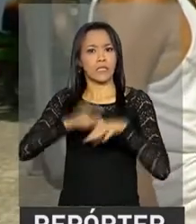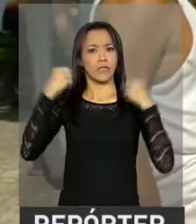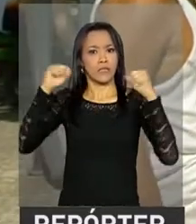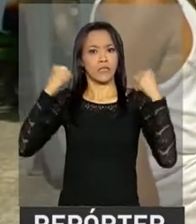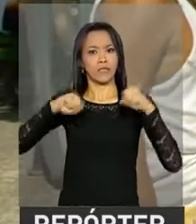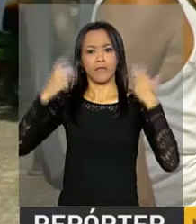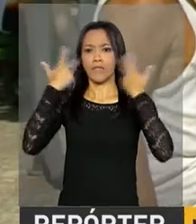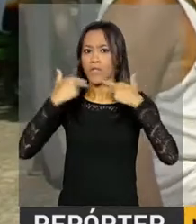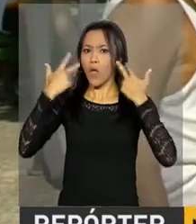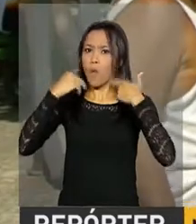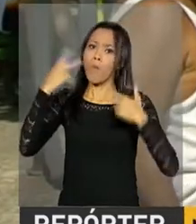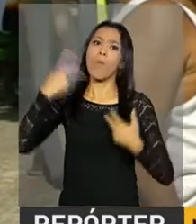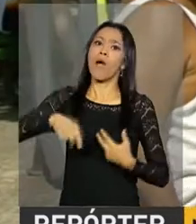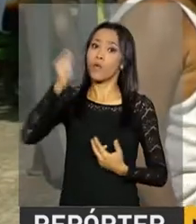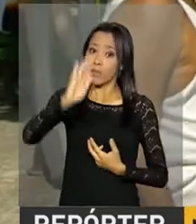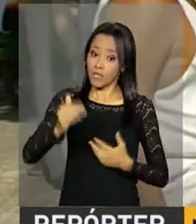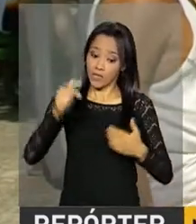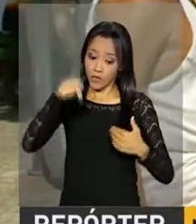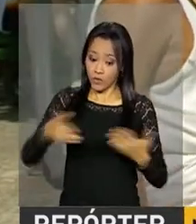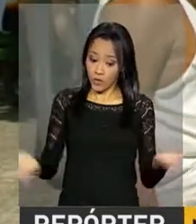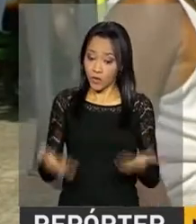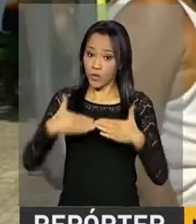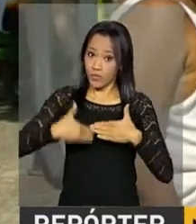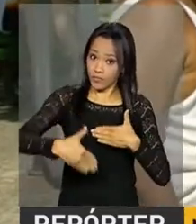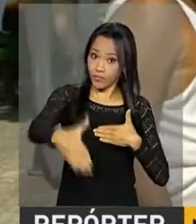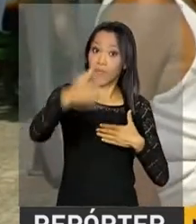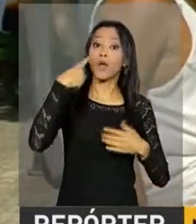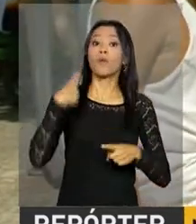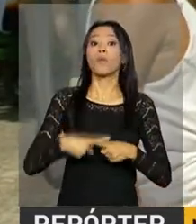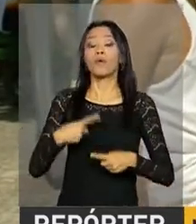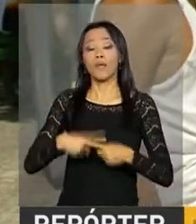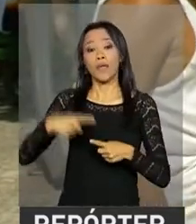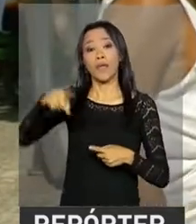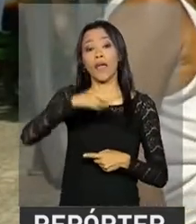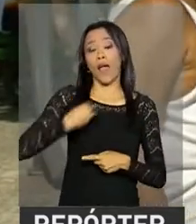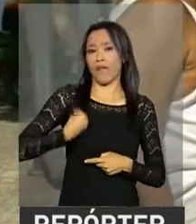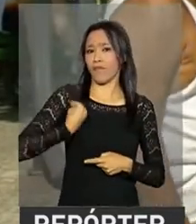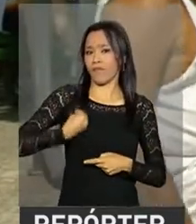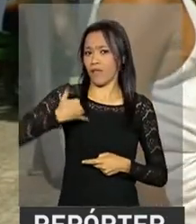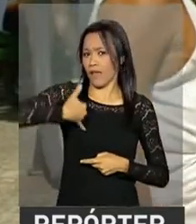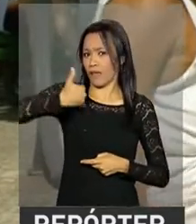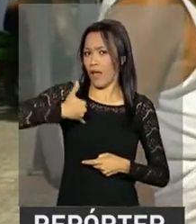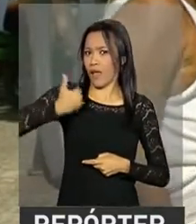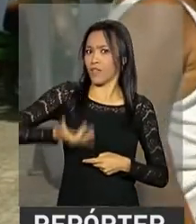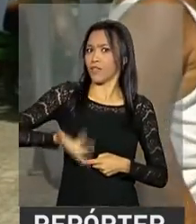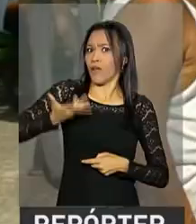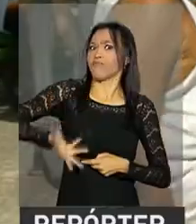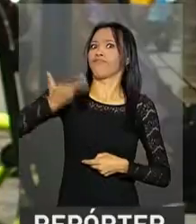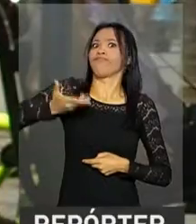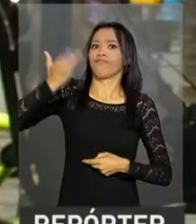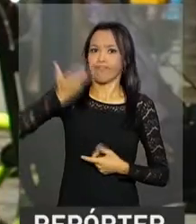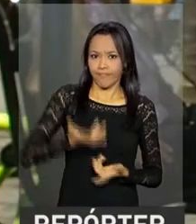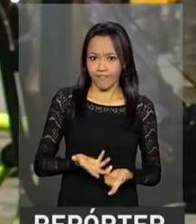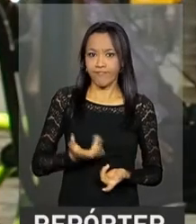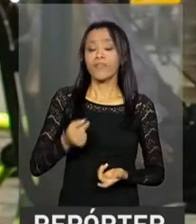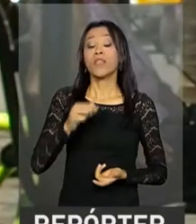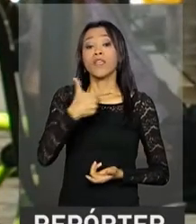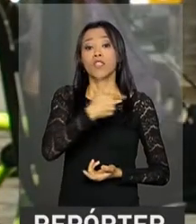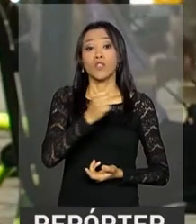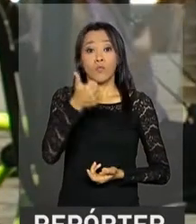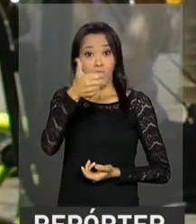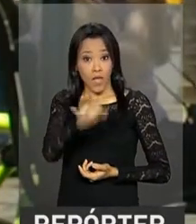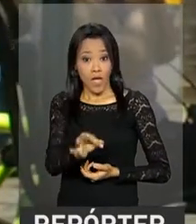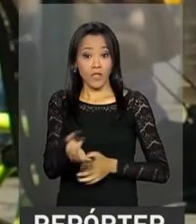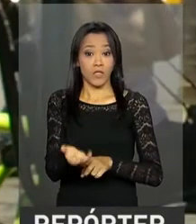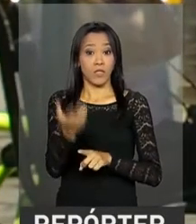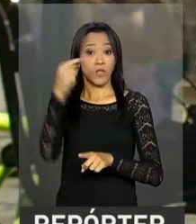mais comuns no país daqui para frente. Isso porque a expectativa de vida dos brasileiros está aumentando. Em 2010, o número